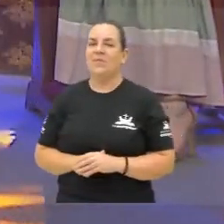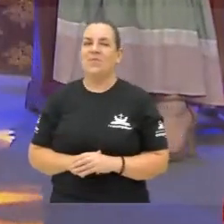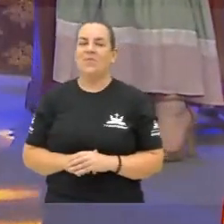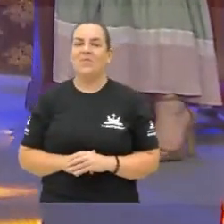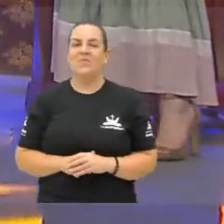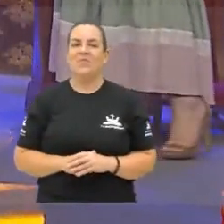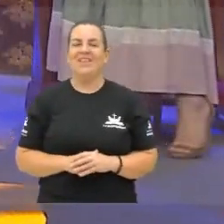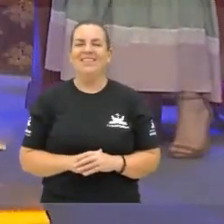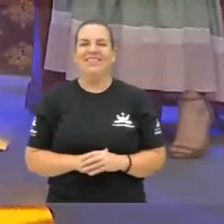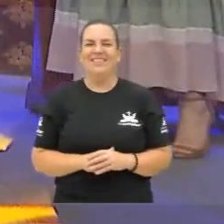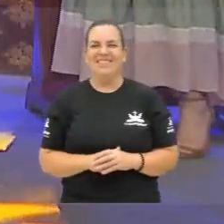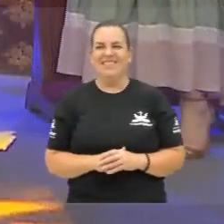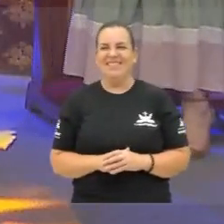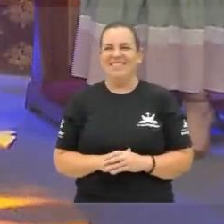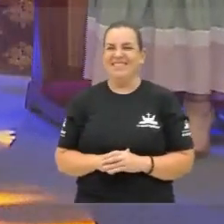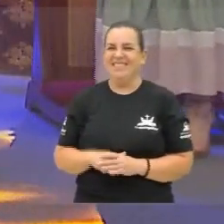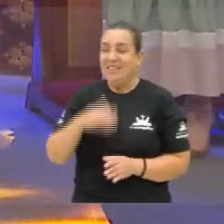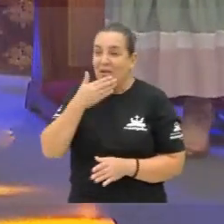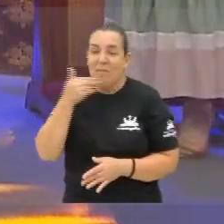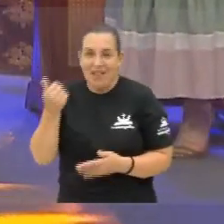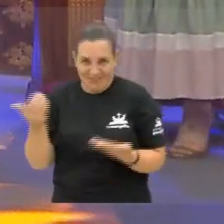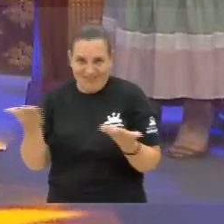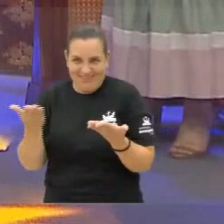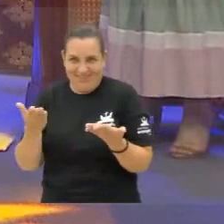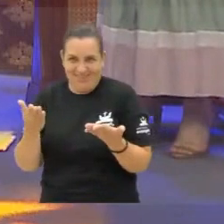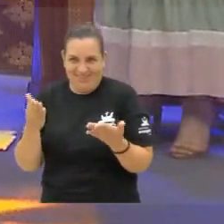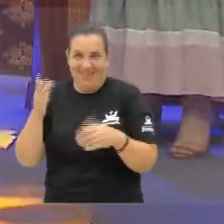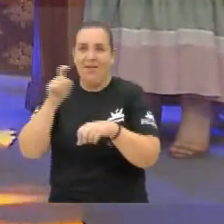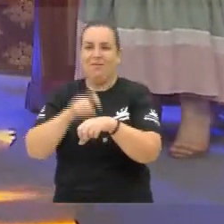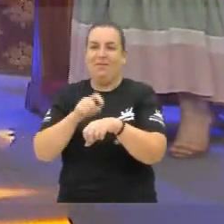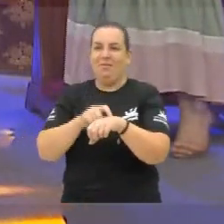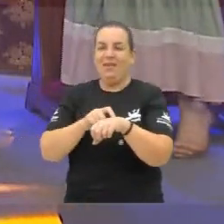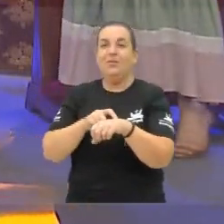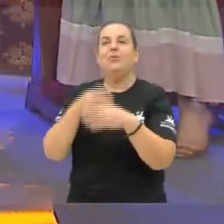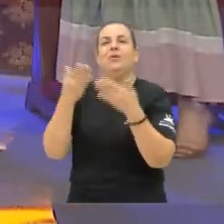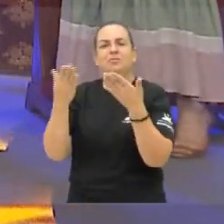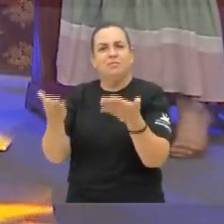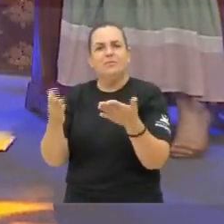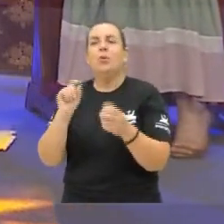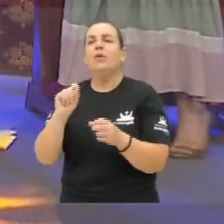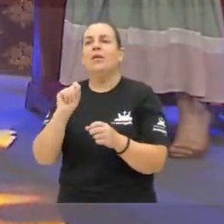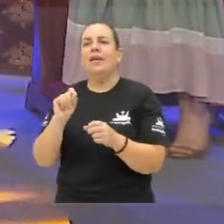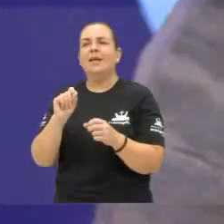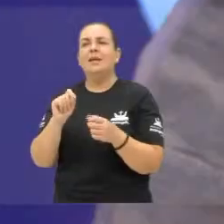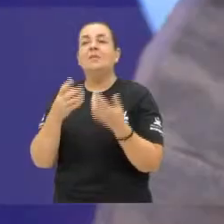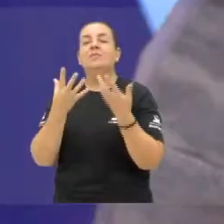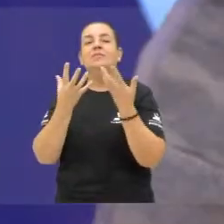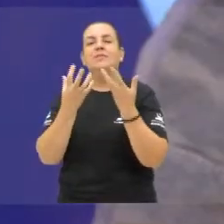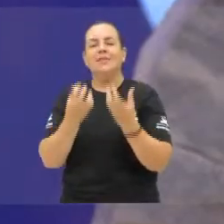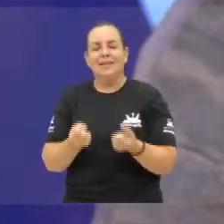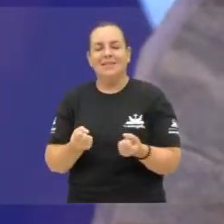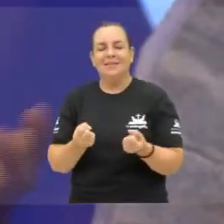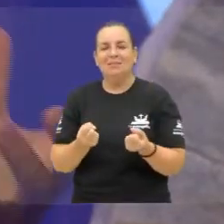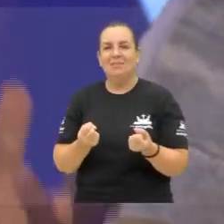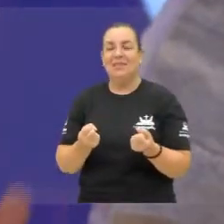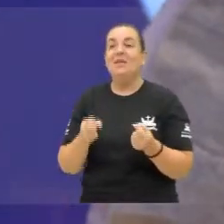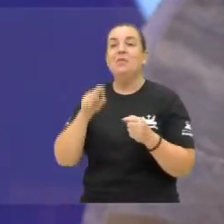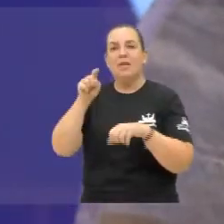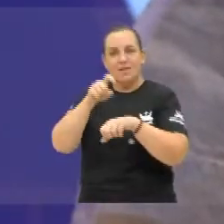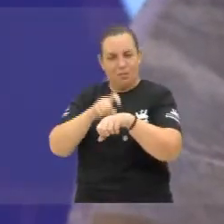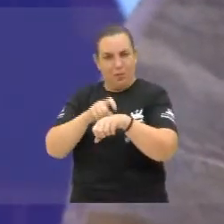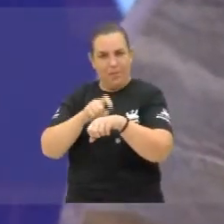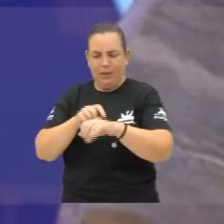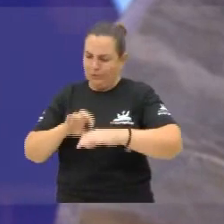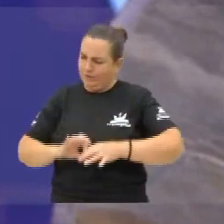E nada melhor, Roberto Tanus, Léo, Claudinha, do que nós fazermos esse momento